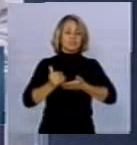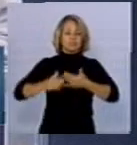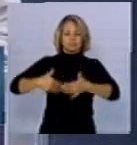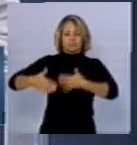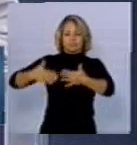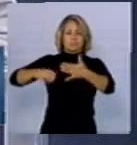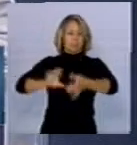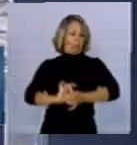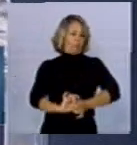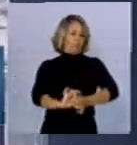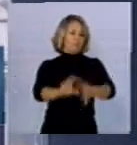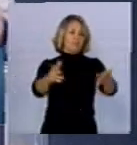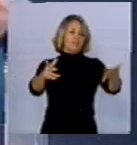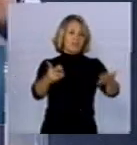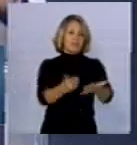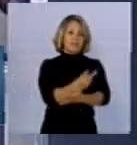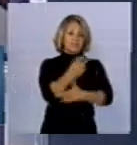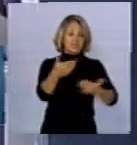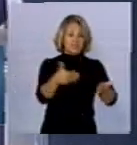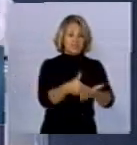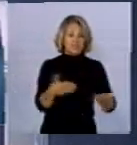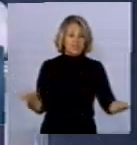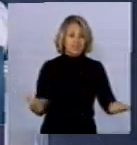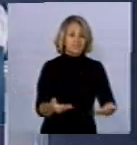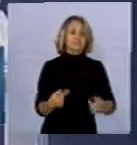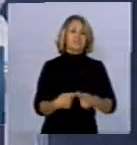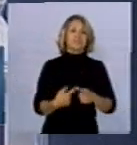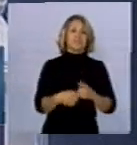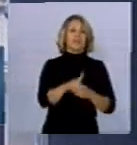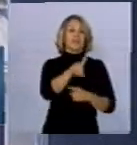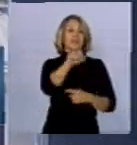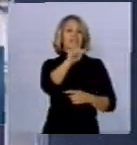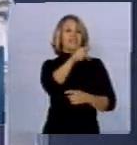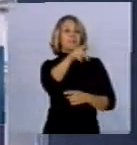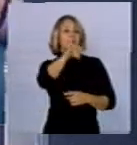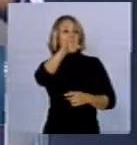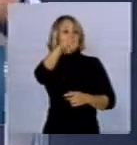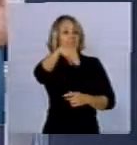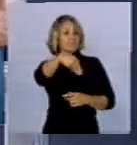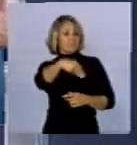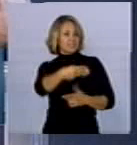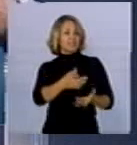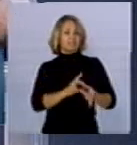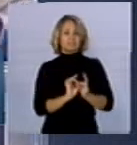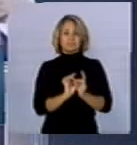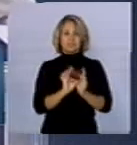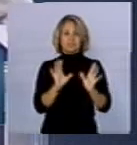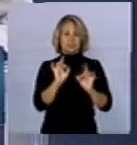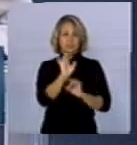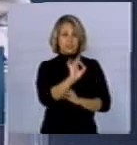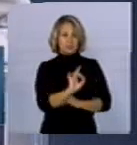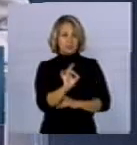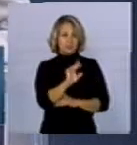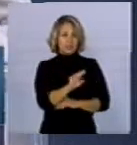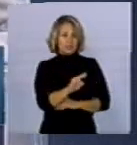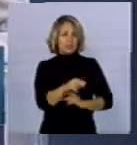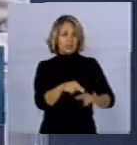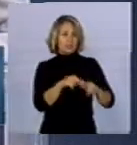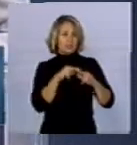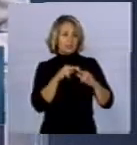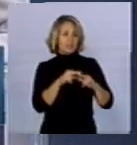hoje porque o dumping era permitido pela pela